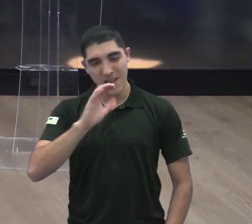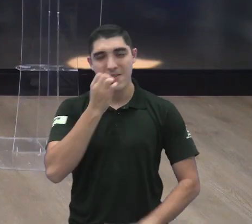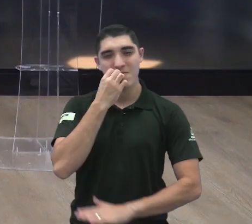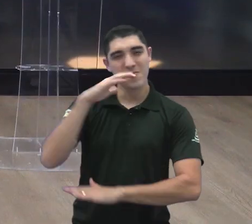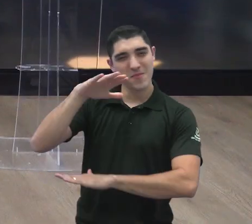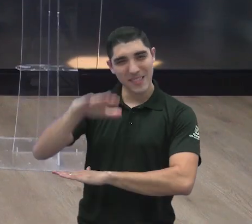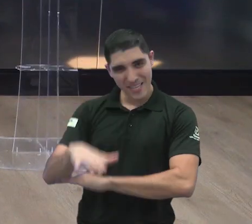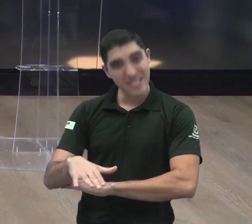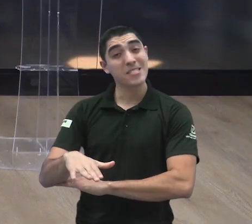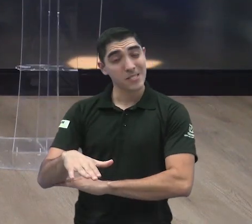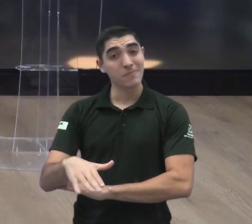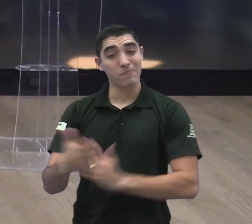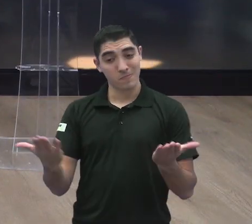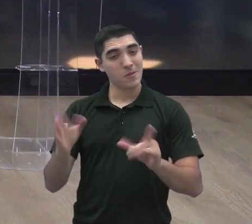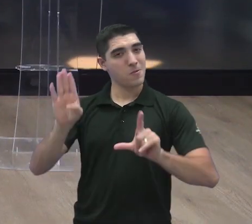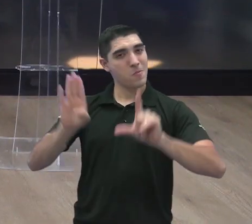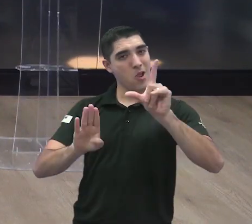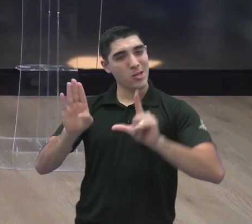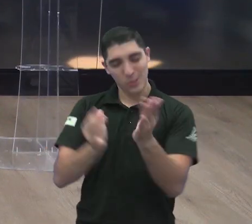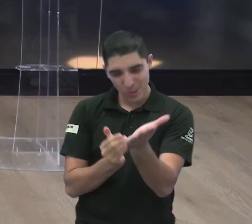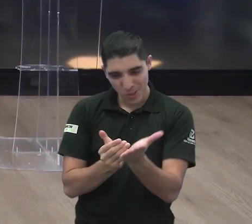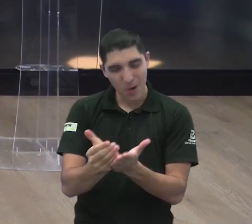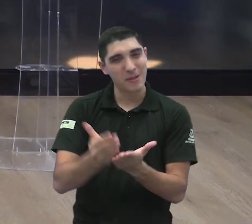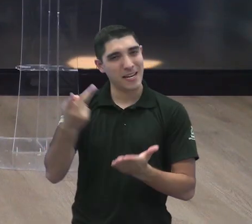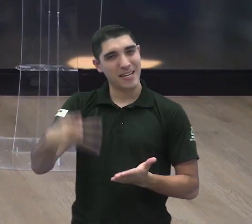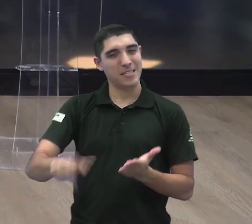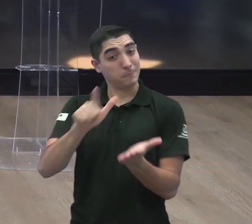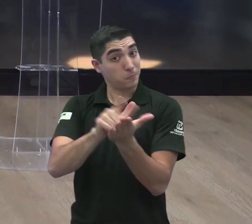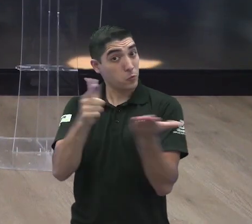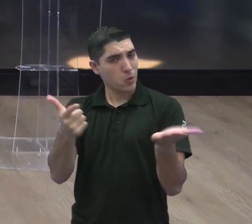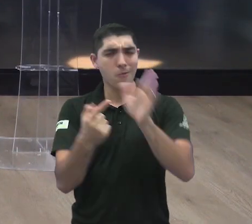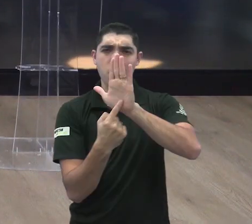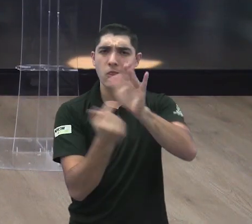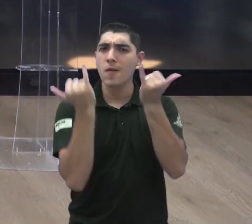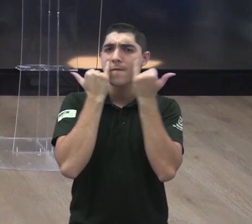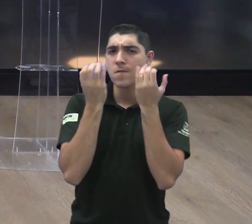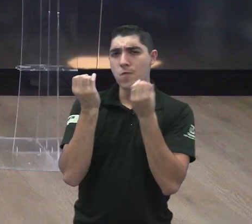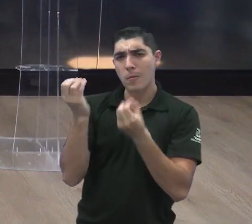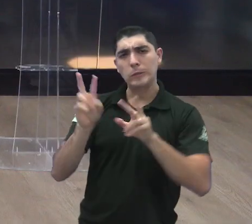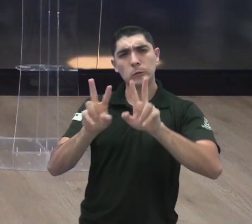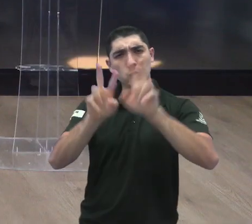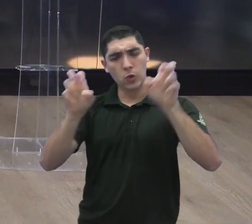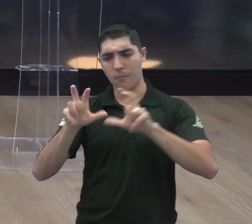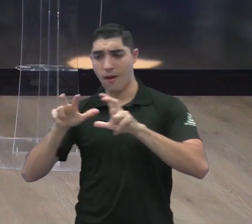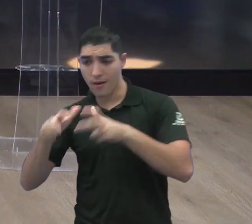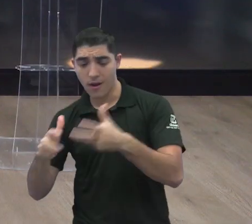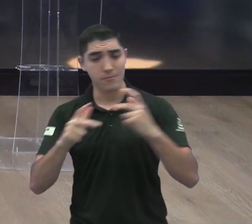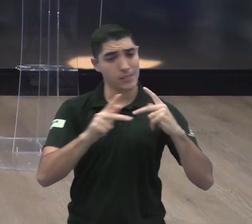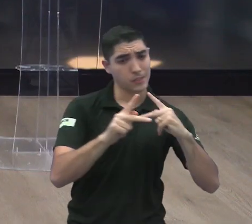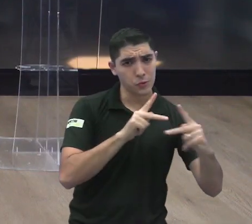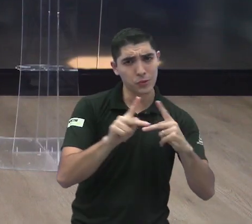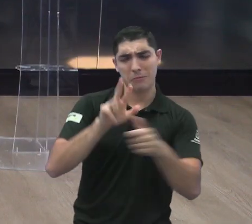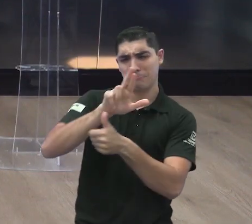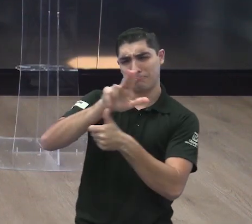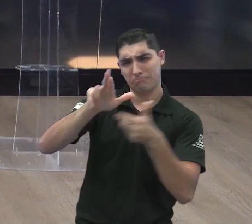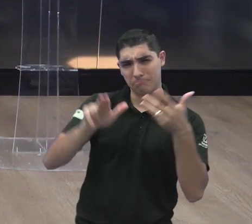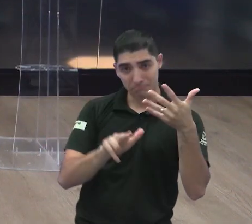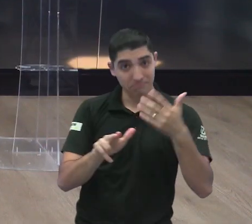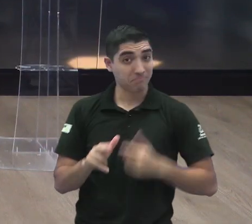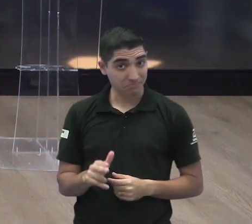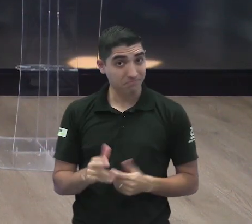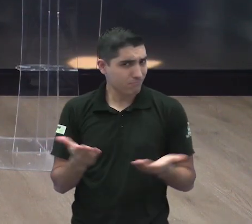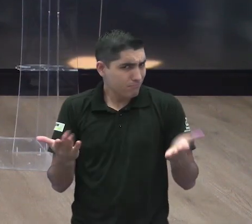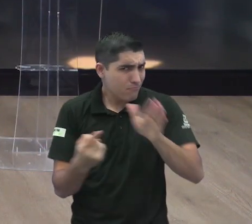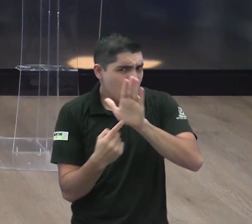Olá, ótima tarde para você! Começa agora o Boletim Legislativo com as principais notícias da Câmara Municipal e de São José